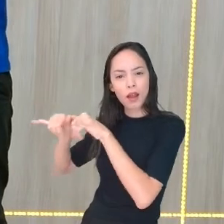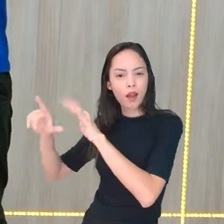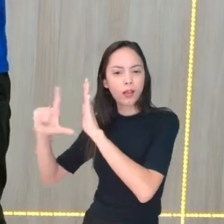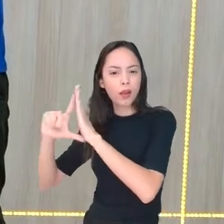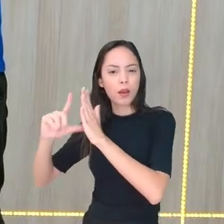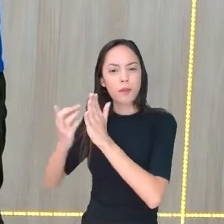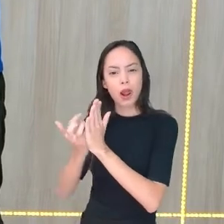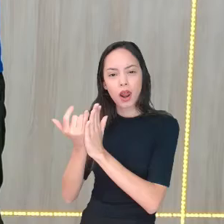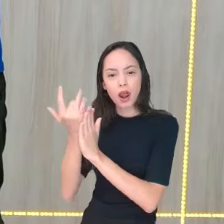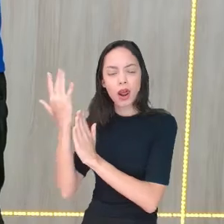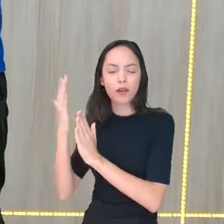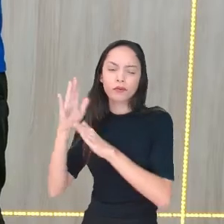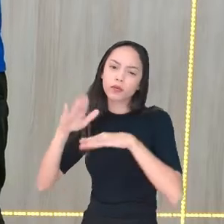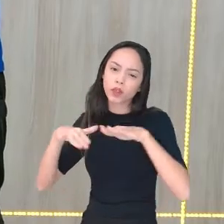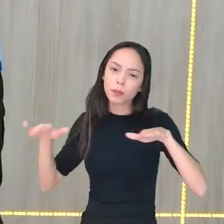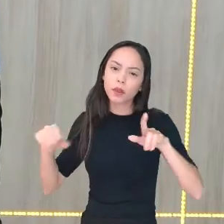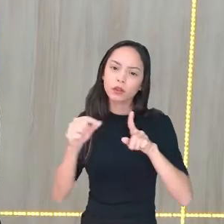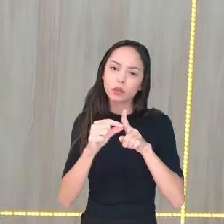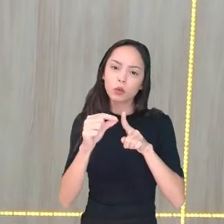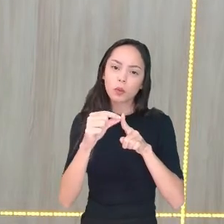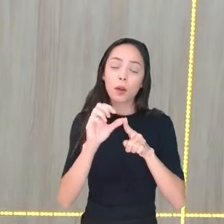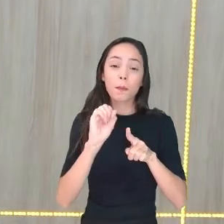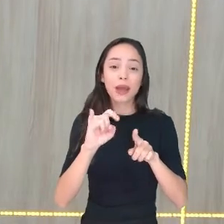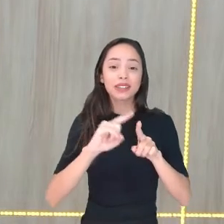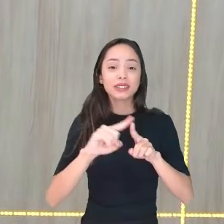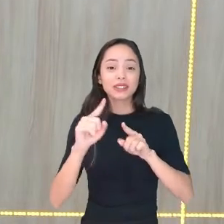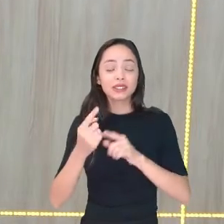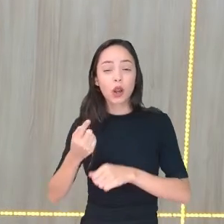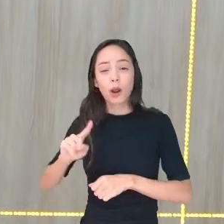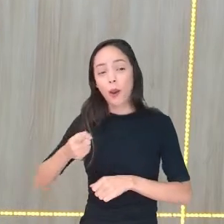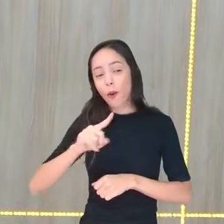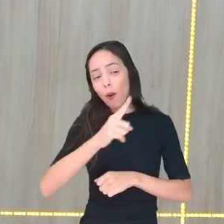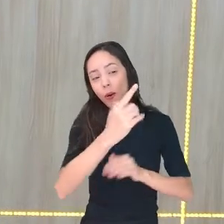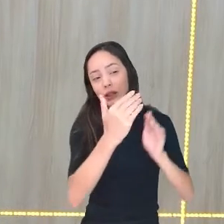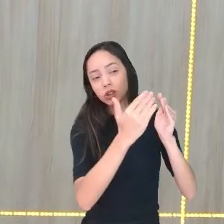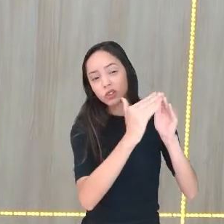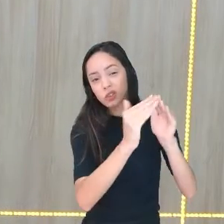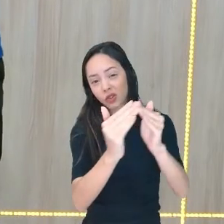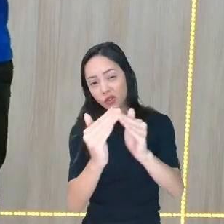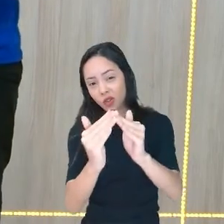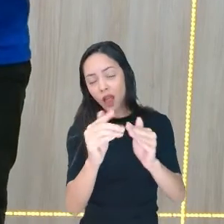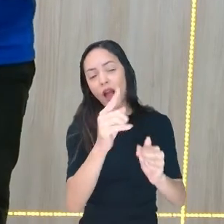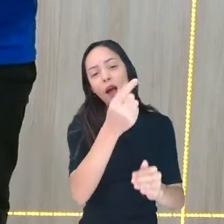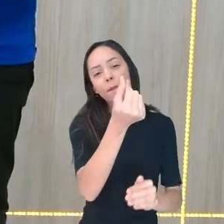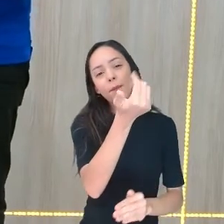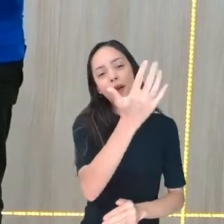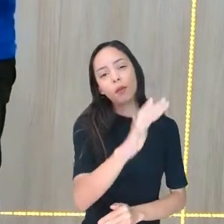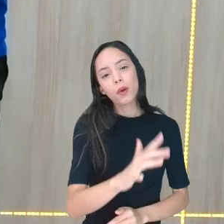depende muito do bairro e tal, mas quanto mais na periferia, mais longe, tende a ser mais barato.